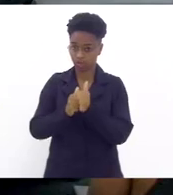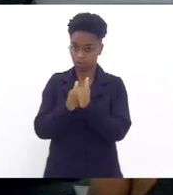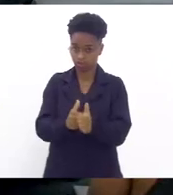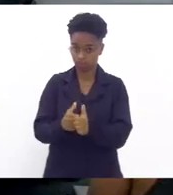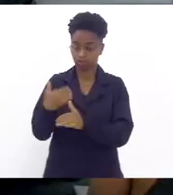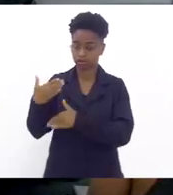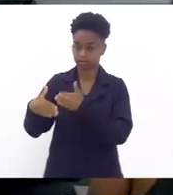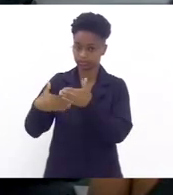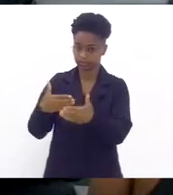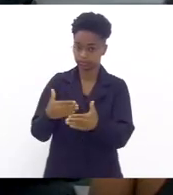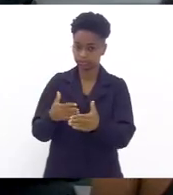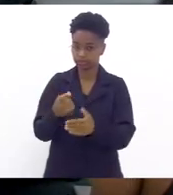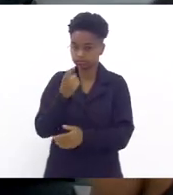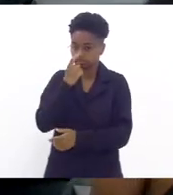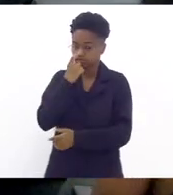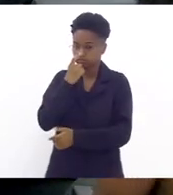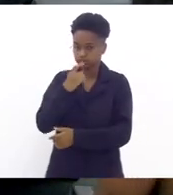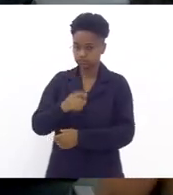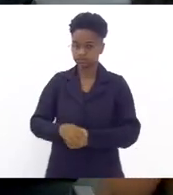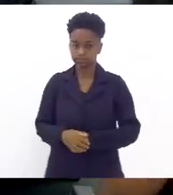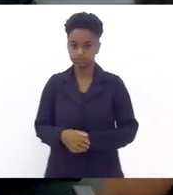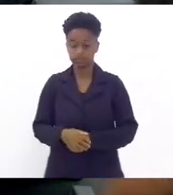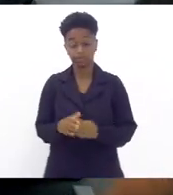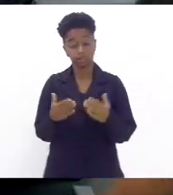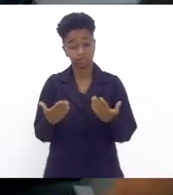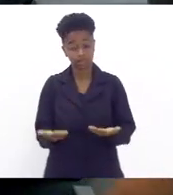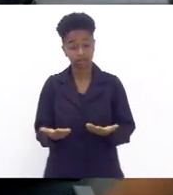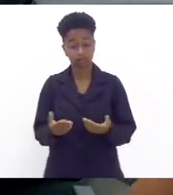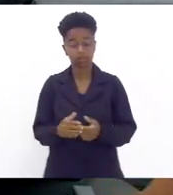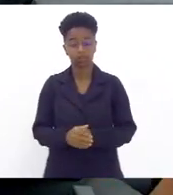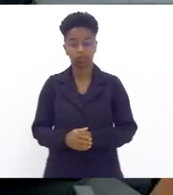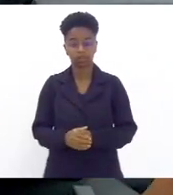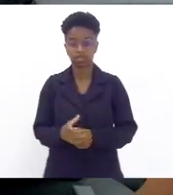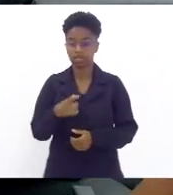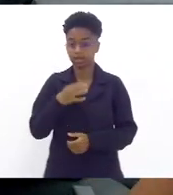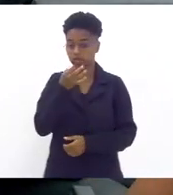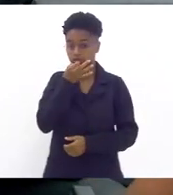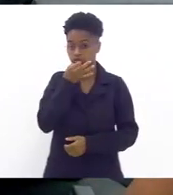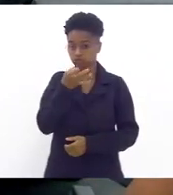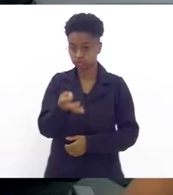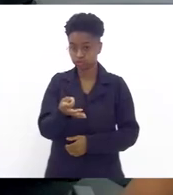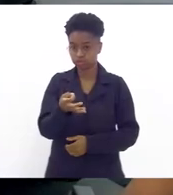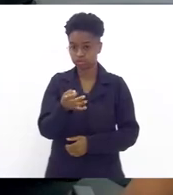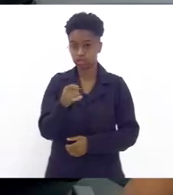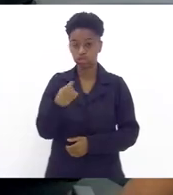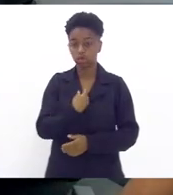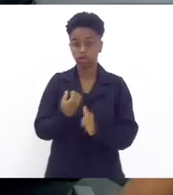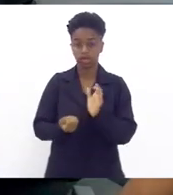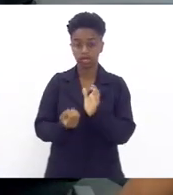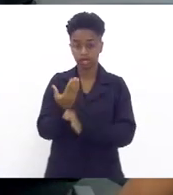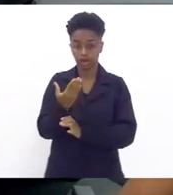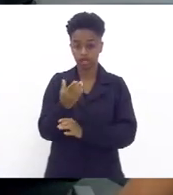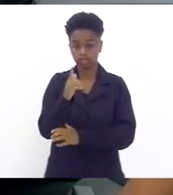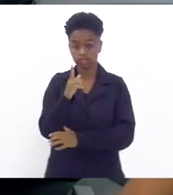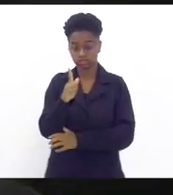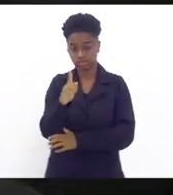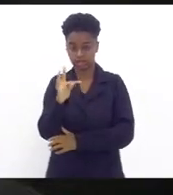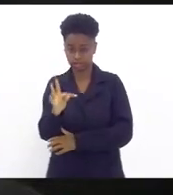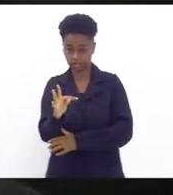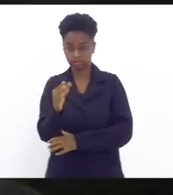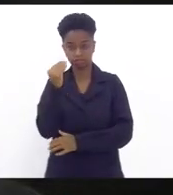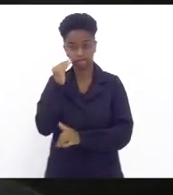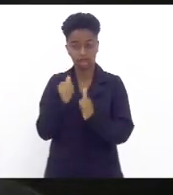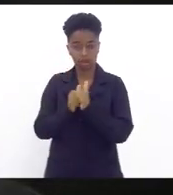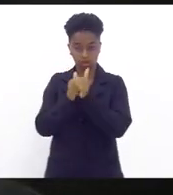processos muito de perto assim então é há uma sugestão de que a gente cria um grupo de trabalho de acompanhamento